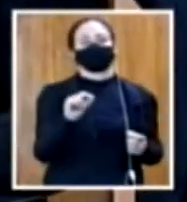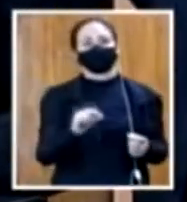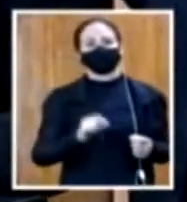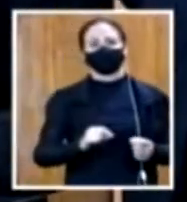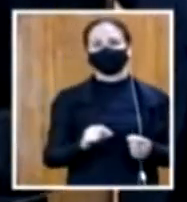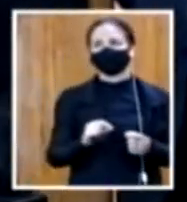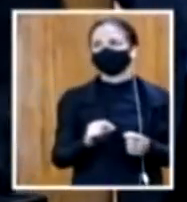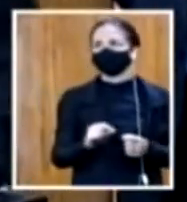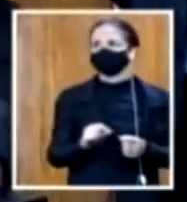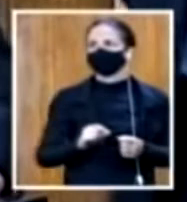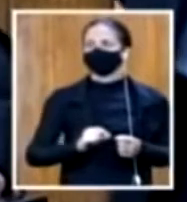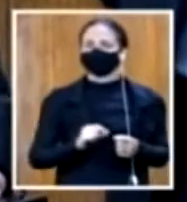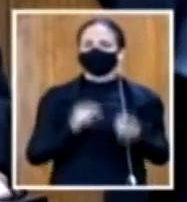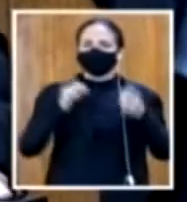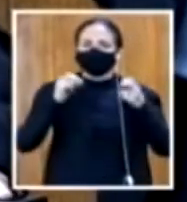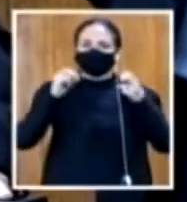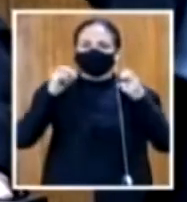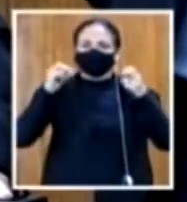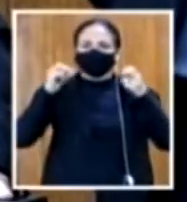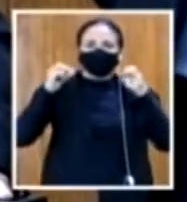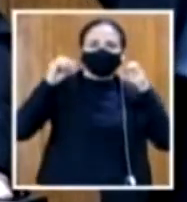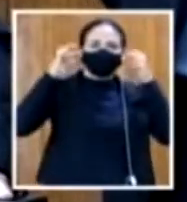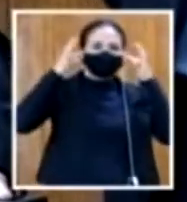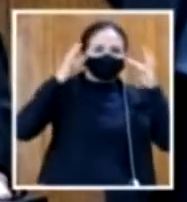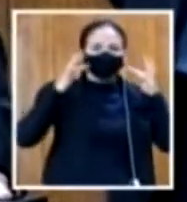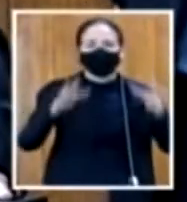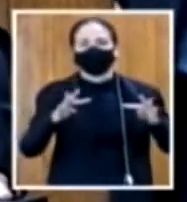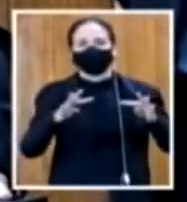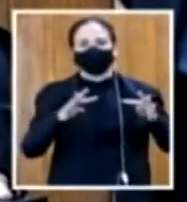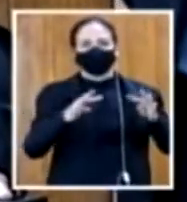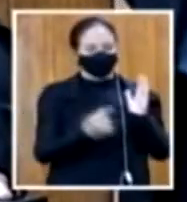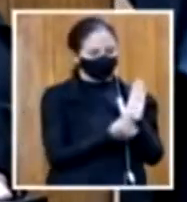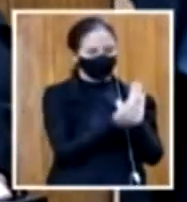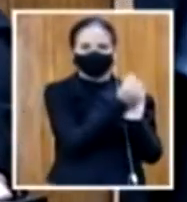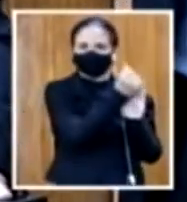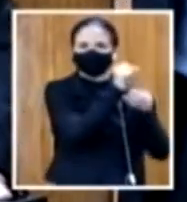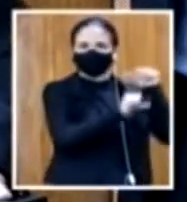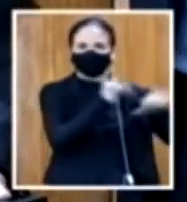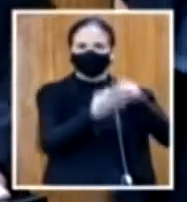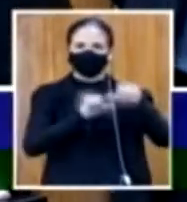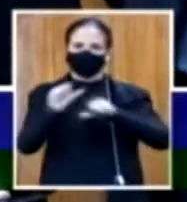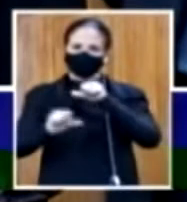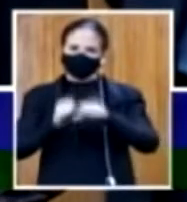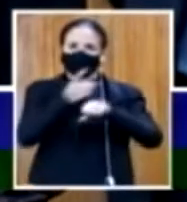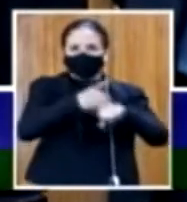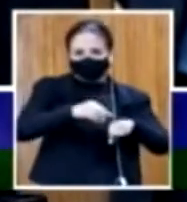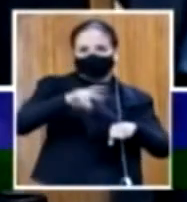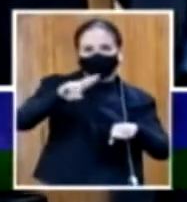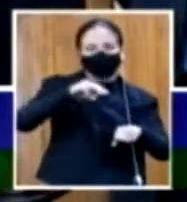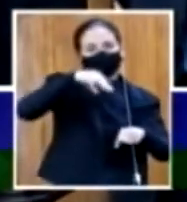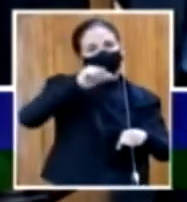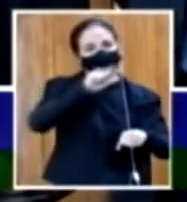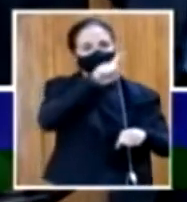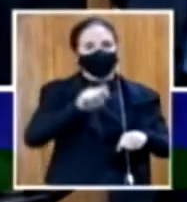ser discutido aqui nesse país, a reforma tributária. E o doutor